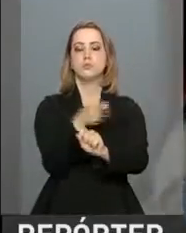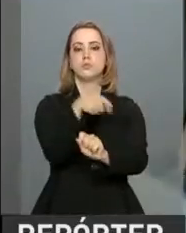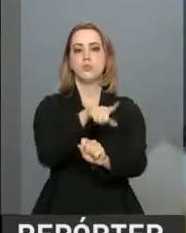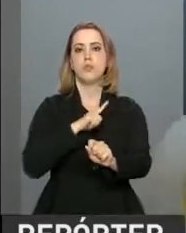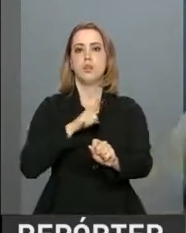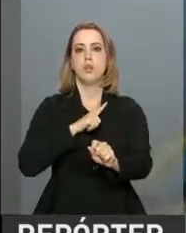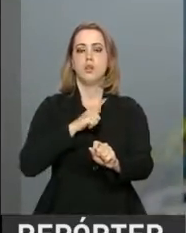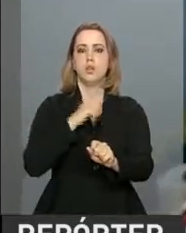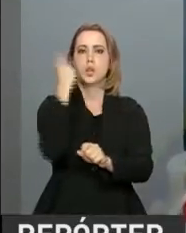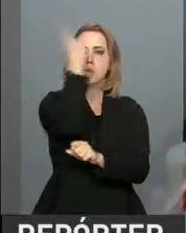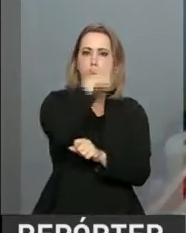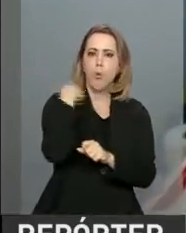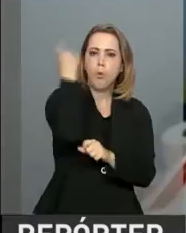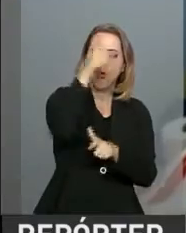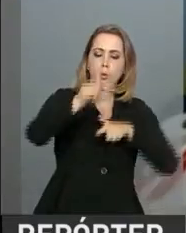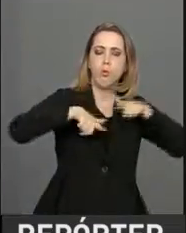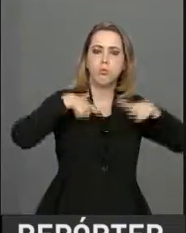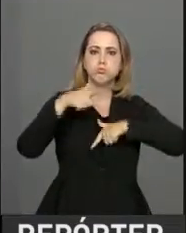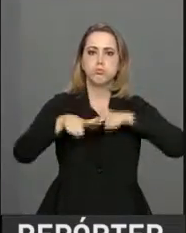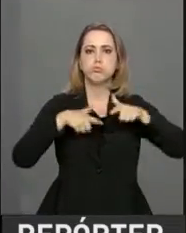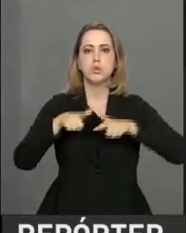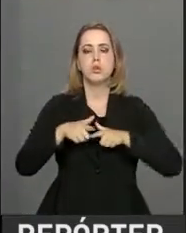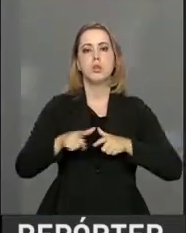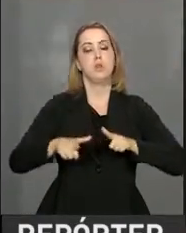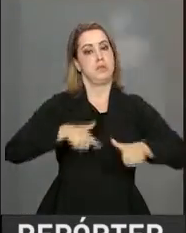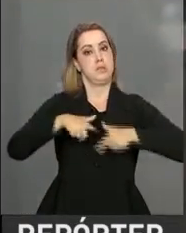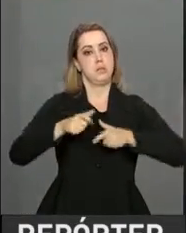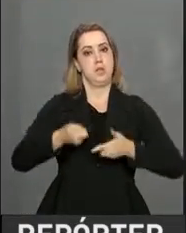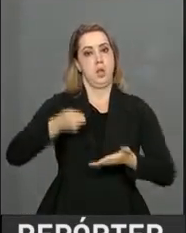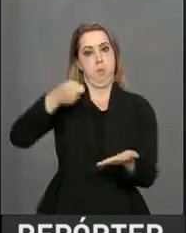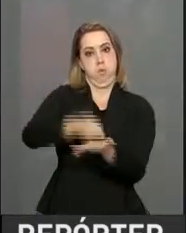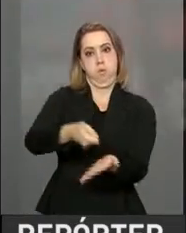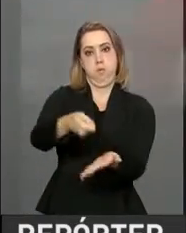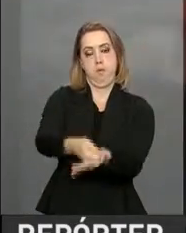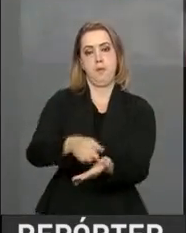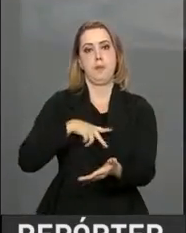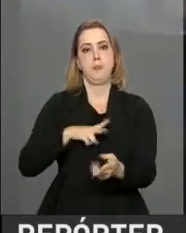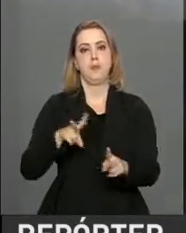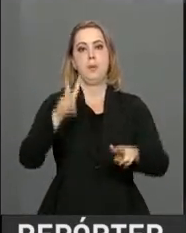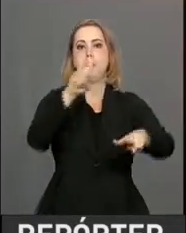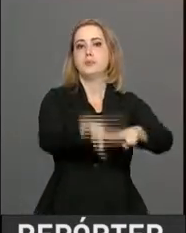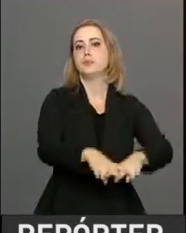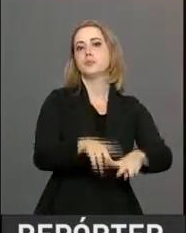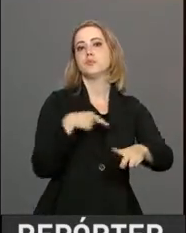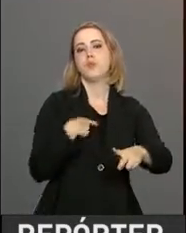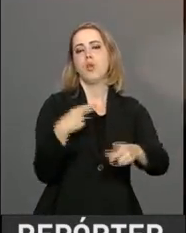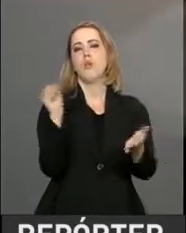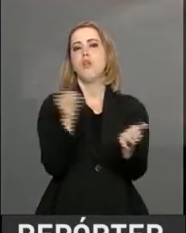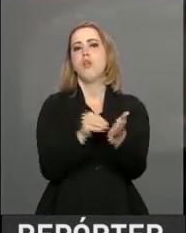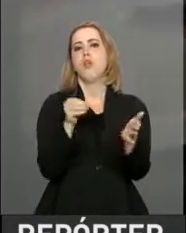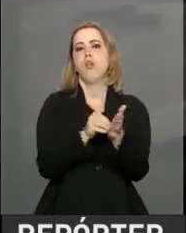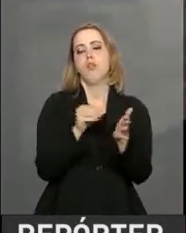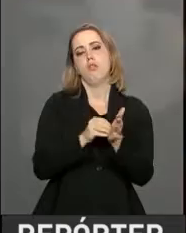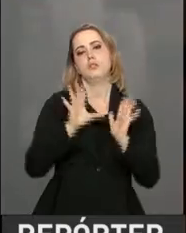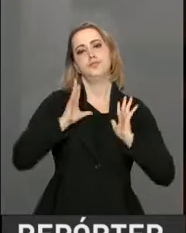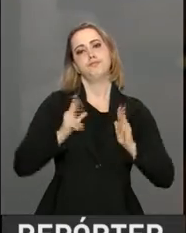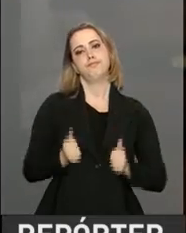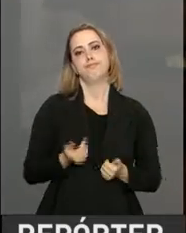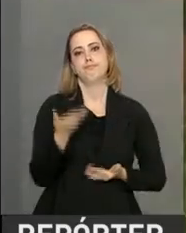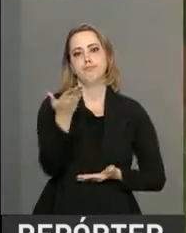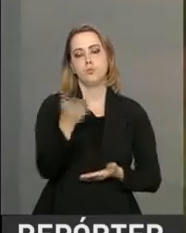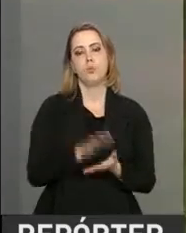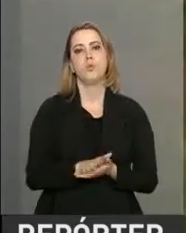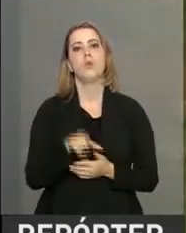estão jornada excessiva, trabalho forçado, restrição de liberdade e falta de condições de higiene.